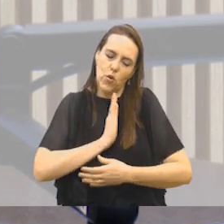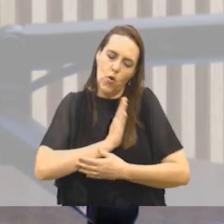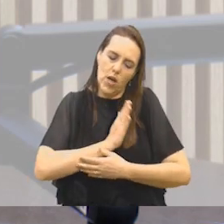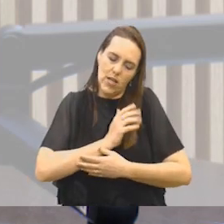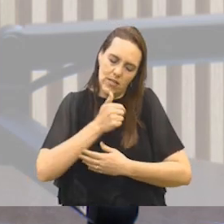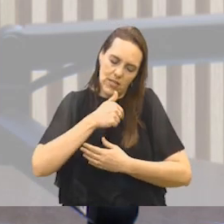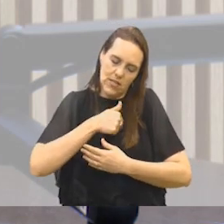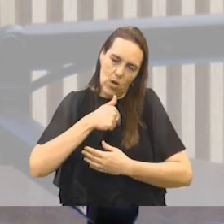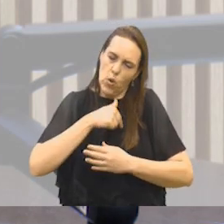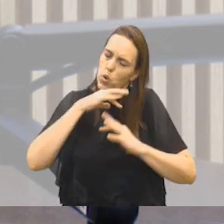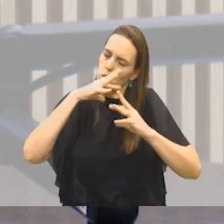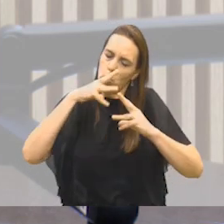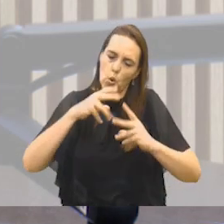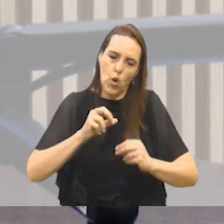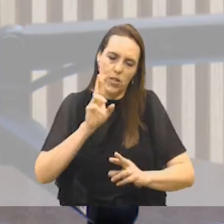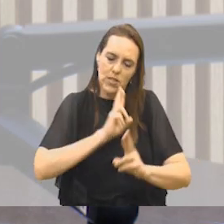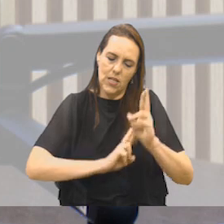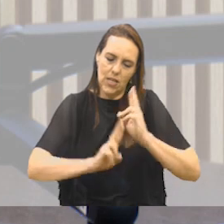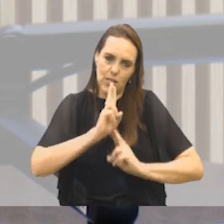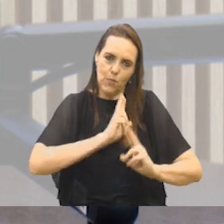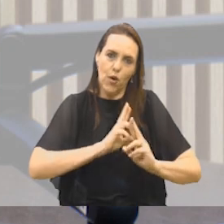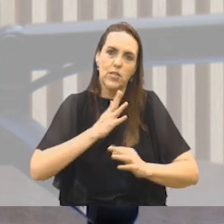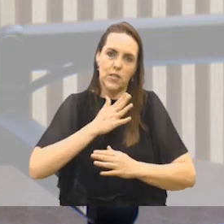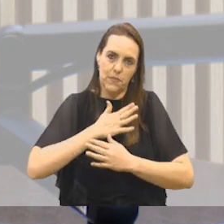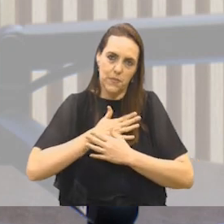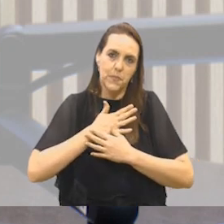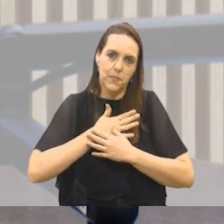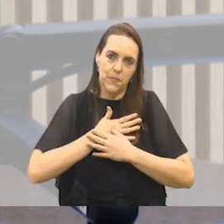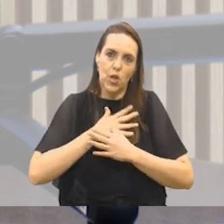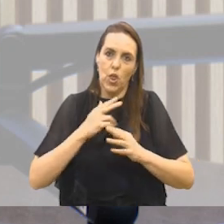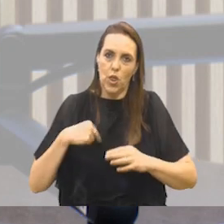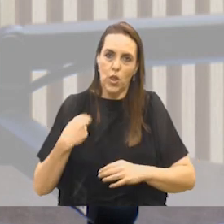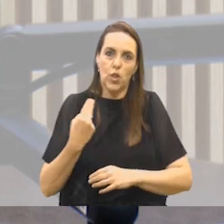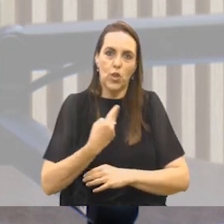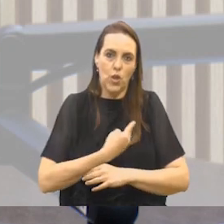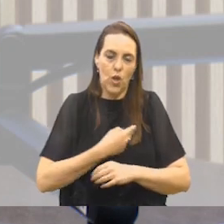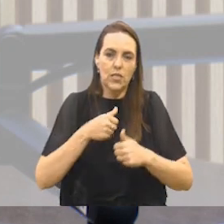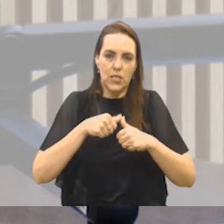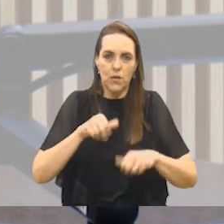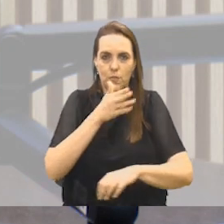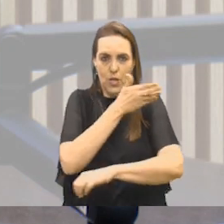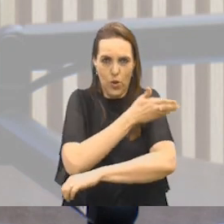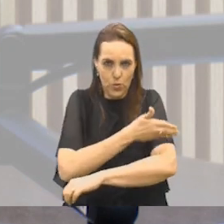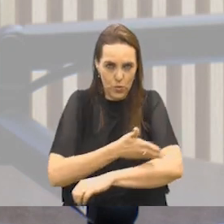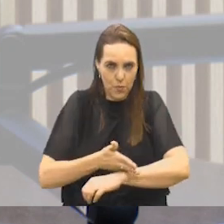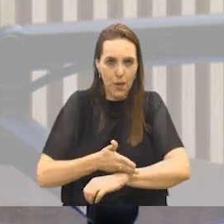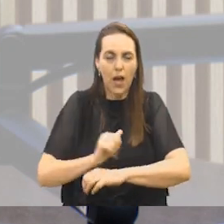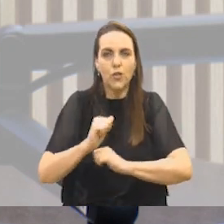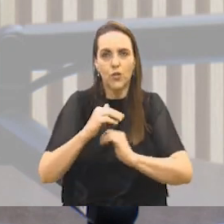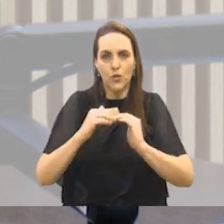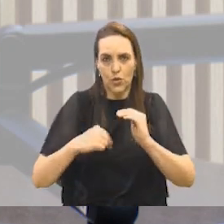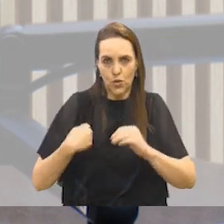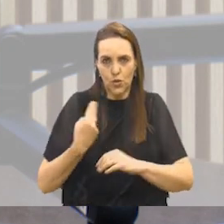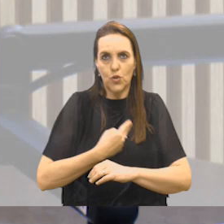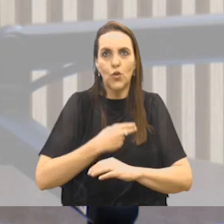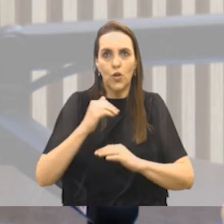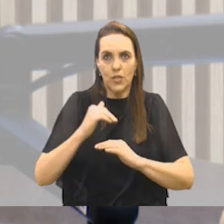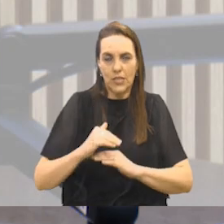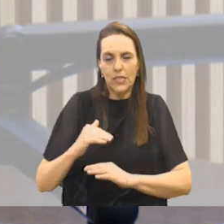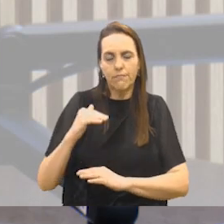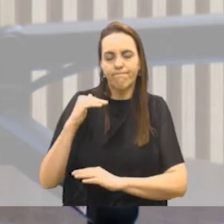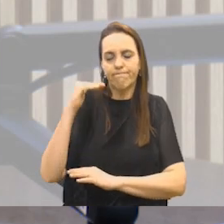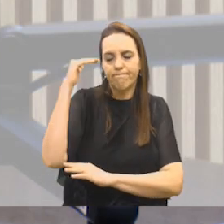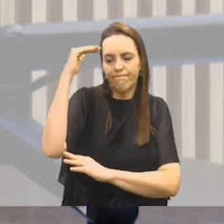sentir para o nosso coração, porque é lá que estão todas as respostas. Nós estamos acostumados, nós